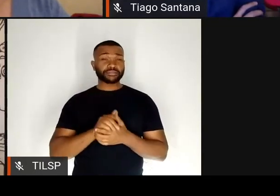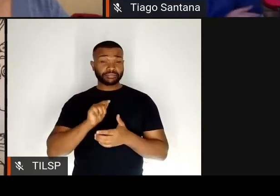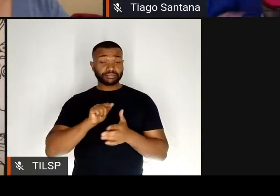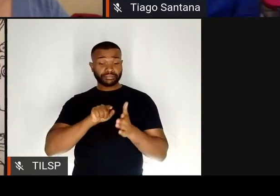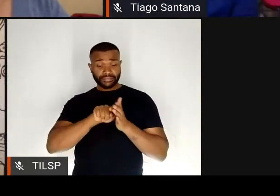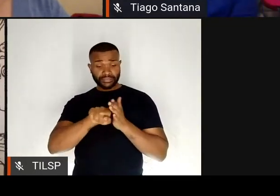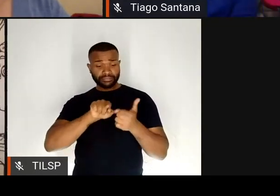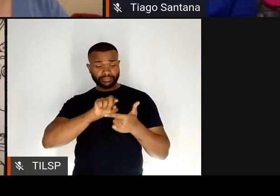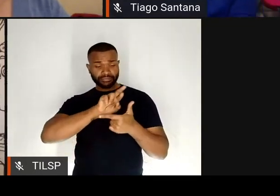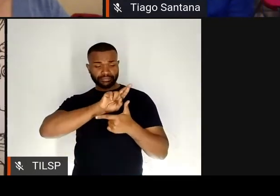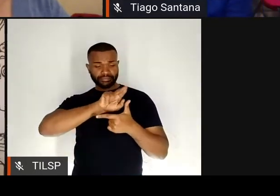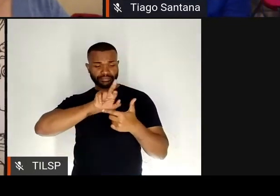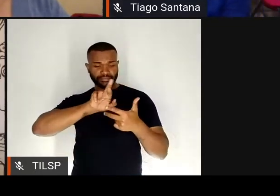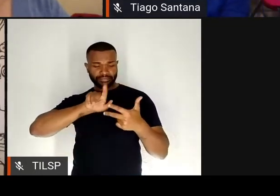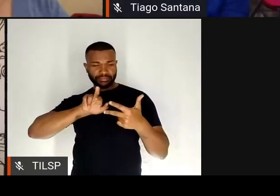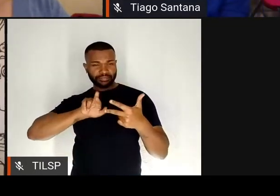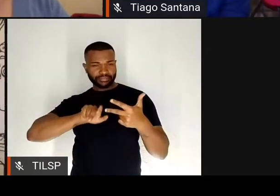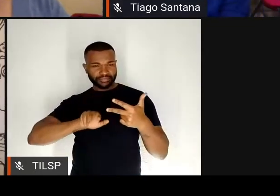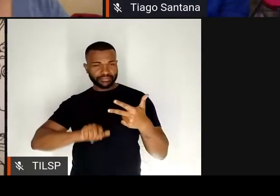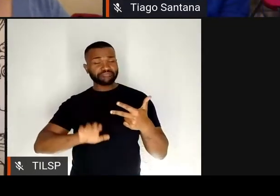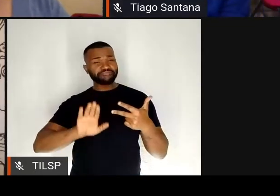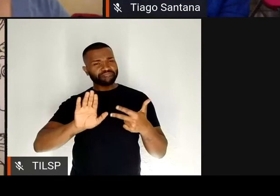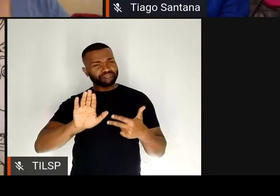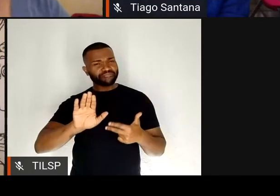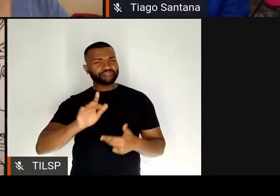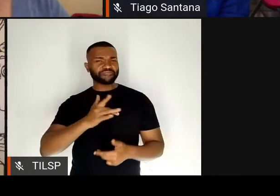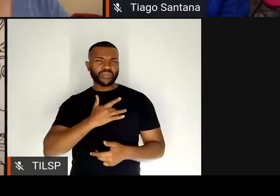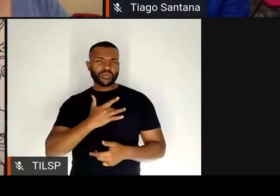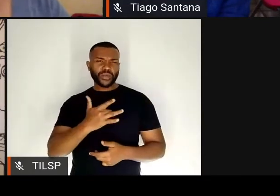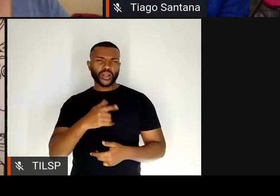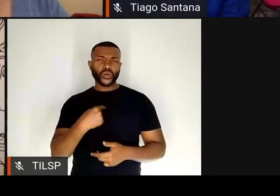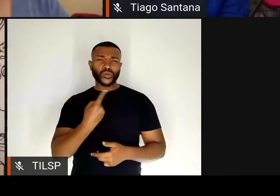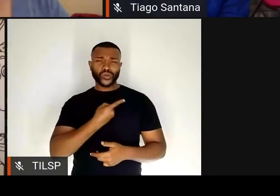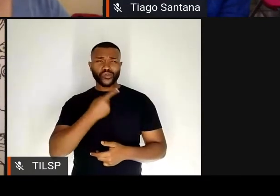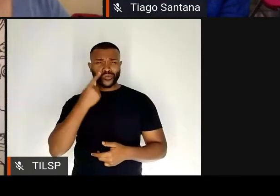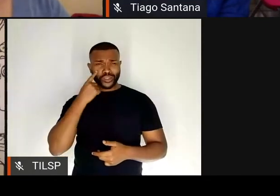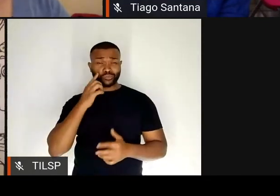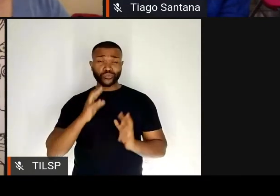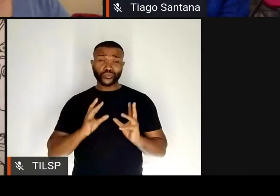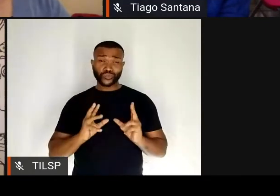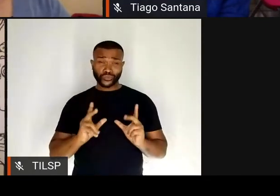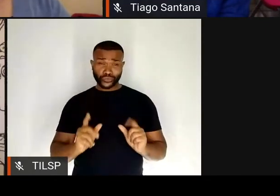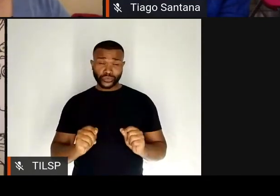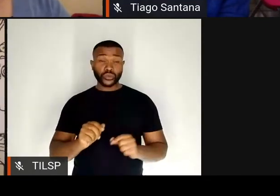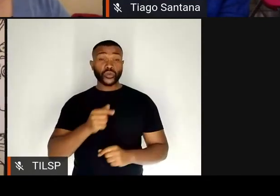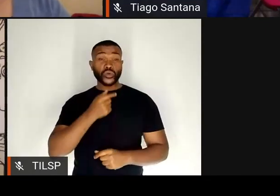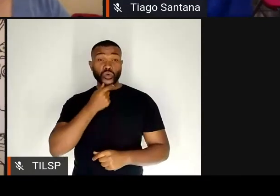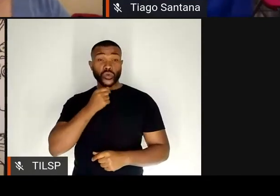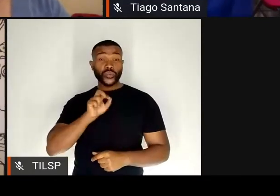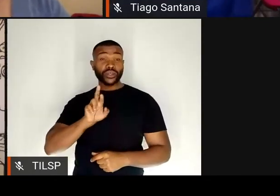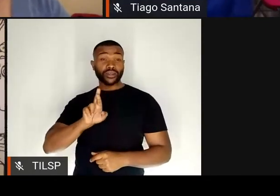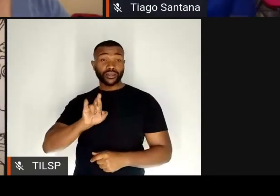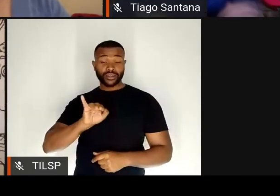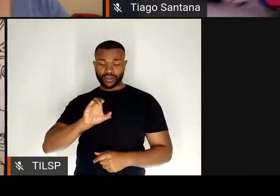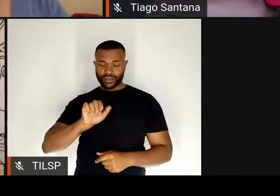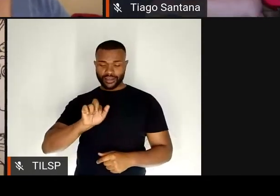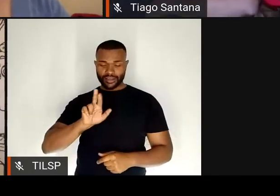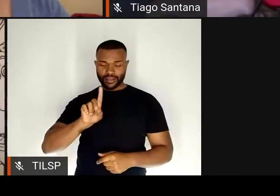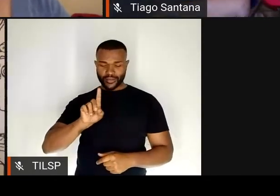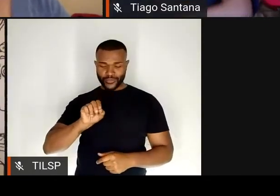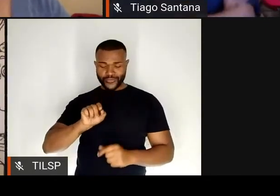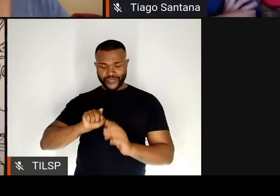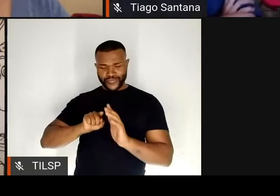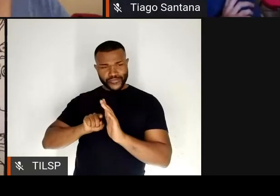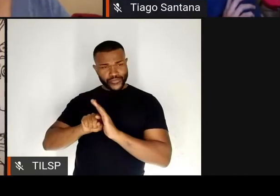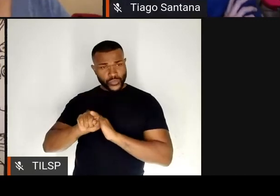acho que valeria a pena a gente olhá-las por inteiro. Né? Ricardo Beliel pergunta, se